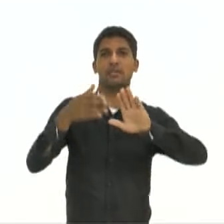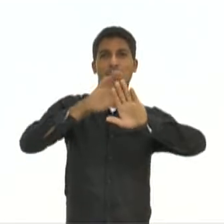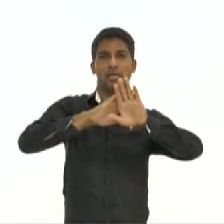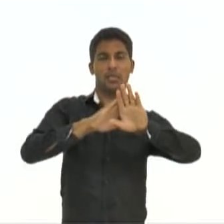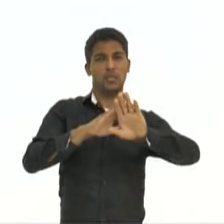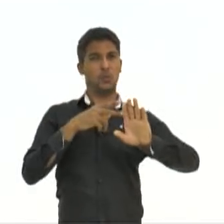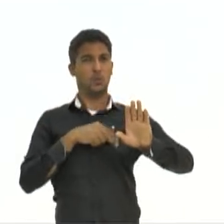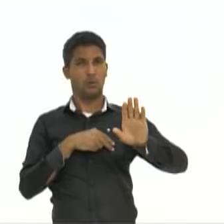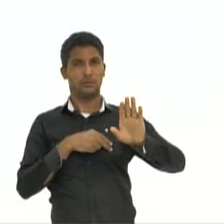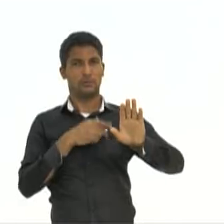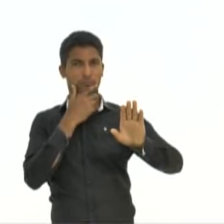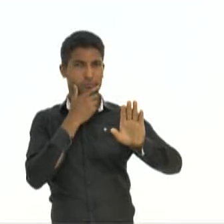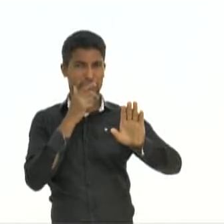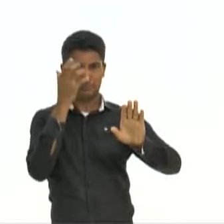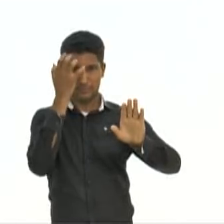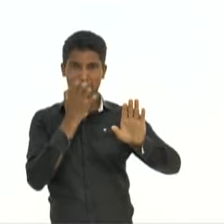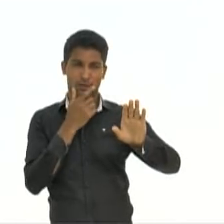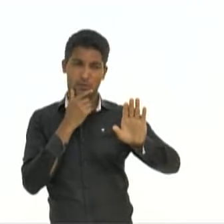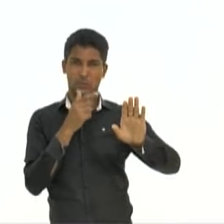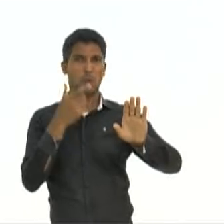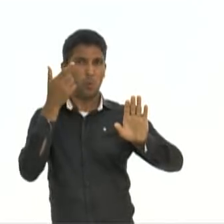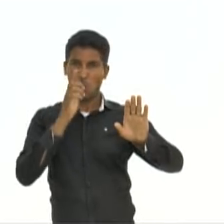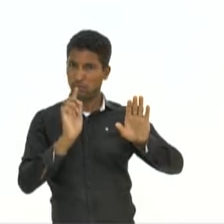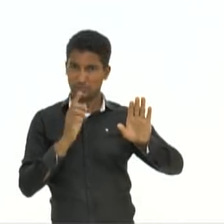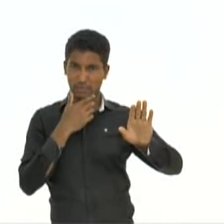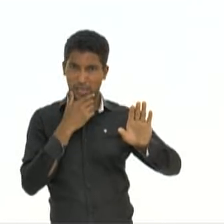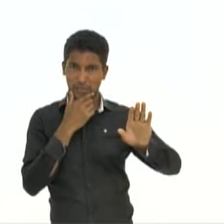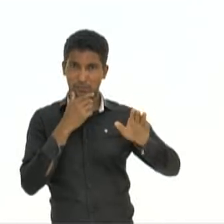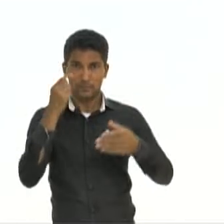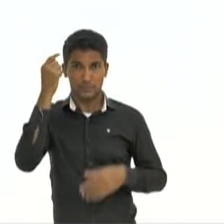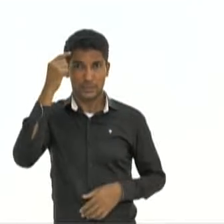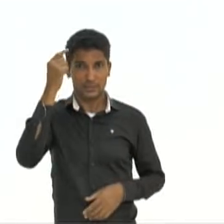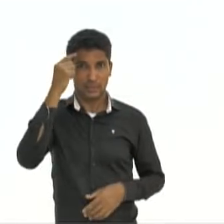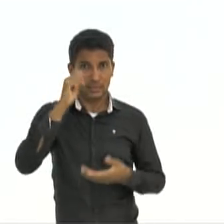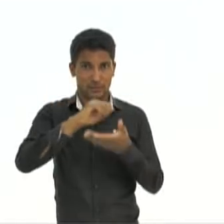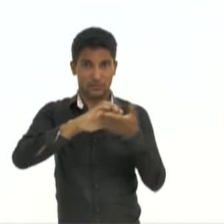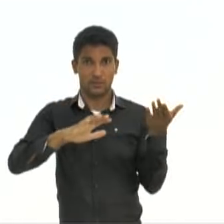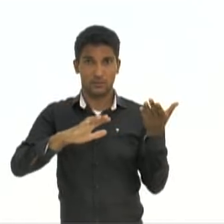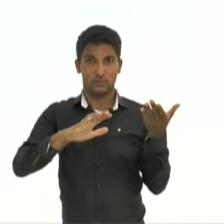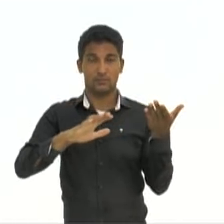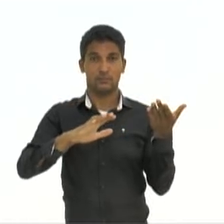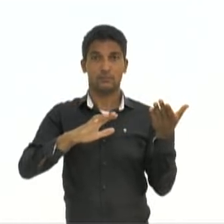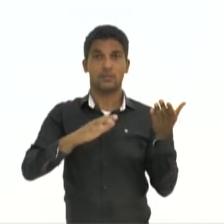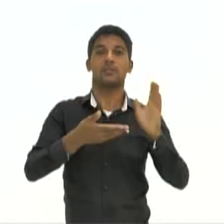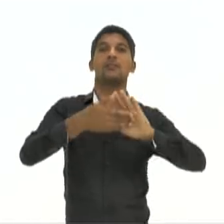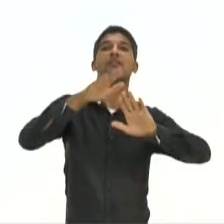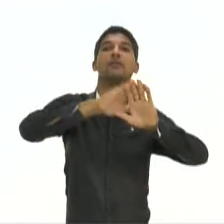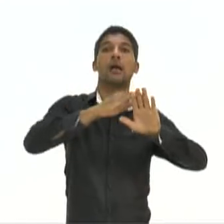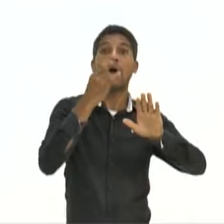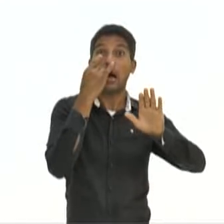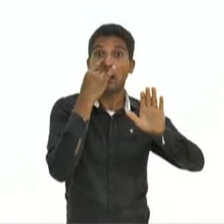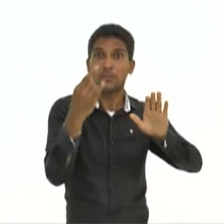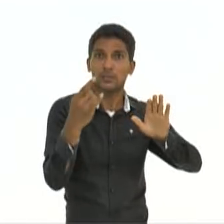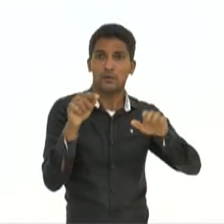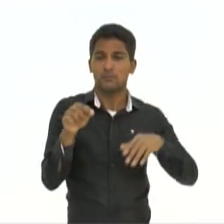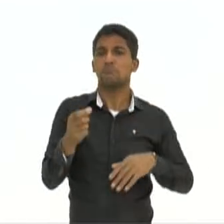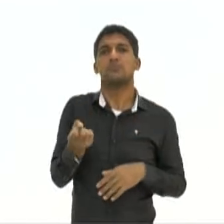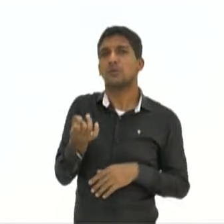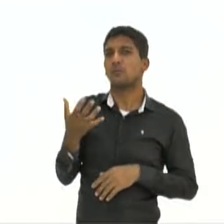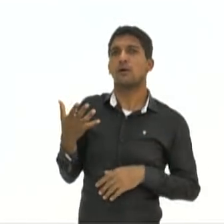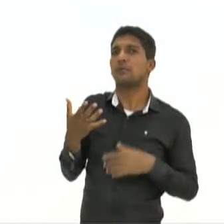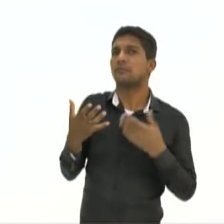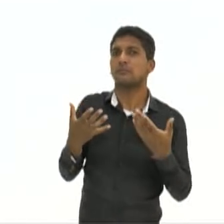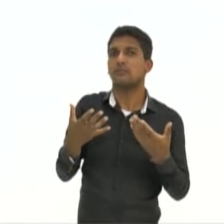atividade para o teu dia? Quanta ambição você tem, quantas coisas você pretende conquistar durante o seu dia, né? Quais são os seus projetos de vida para você